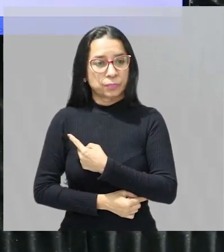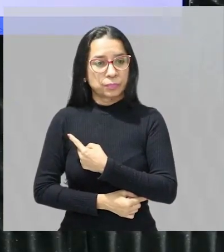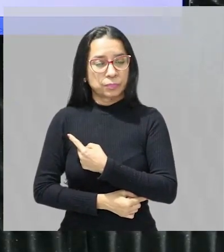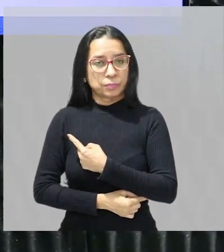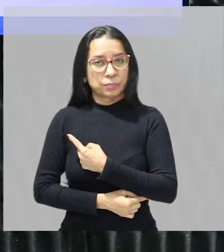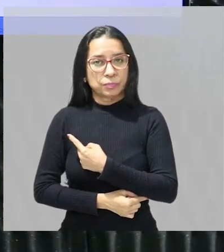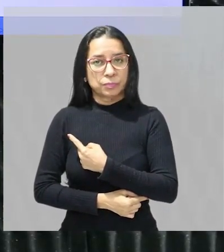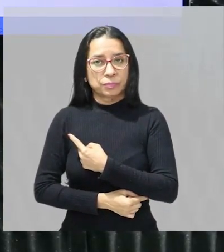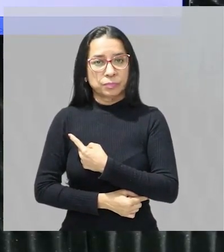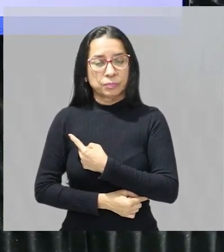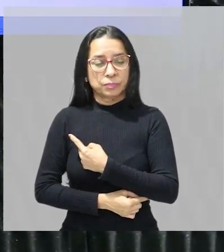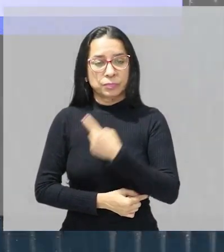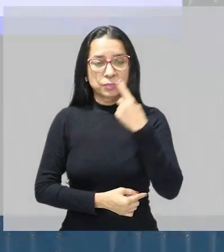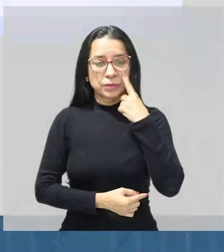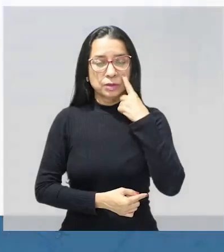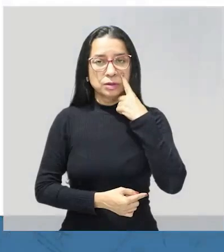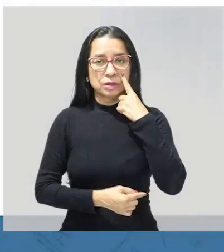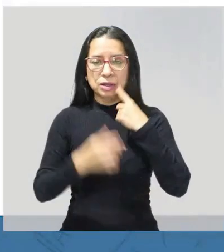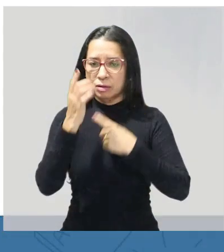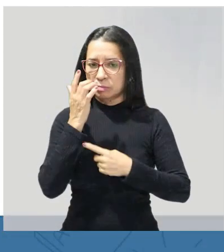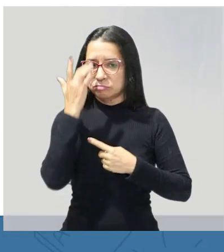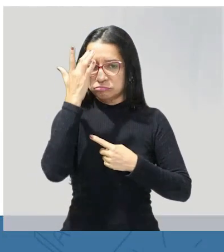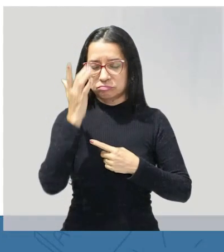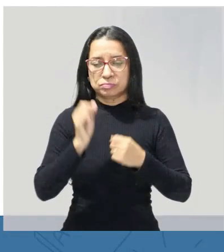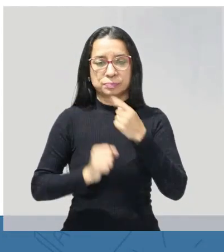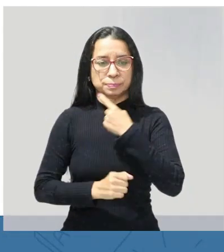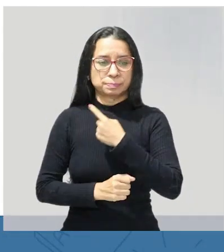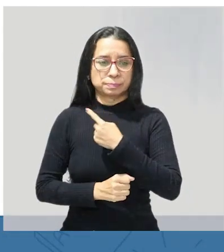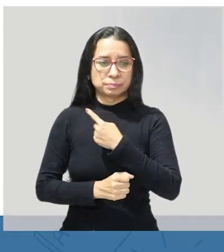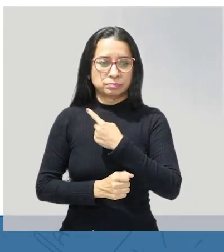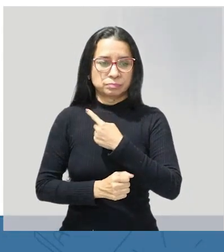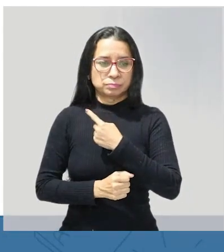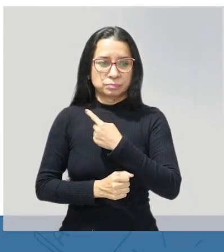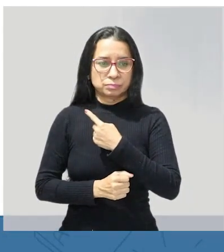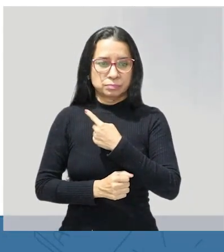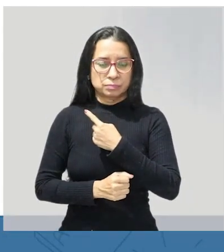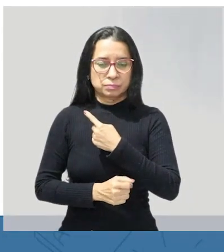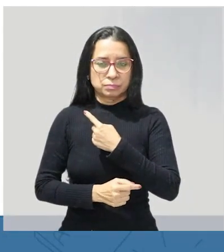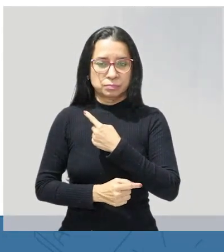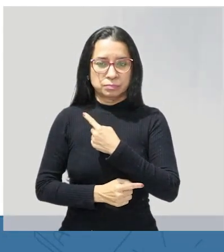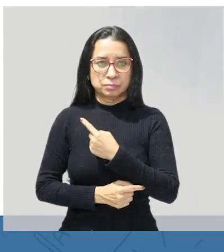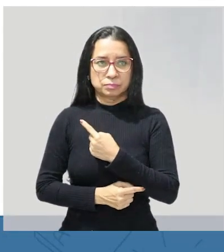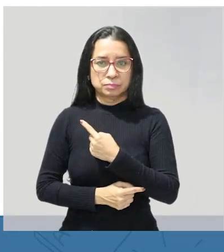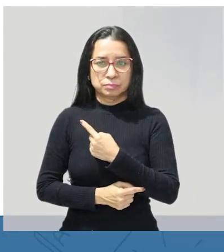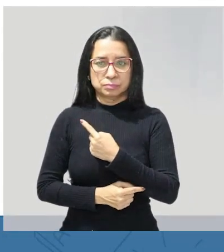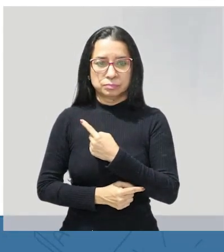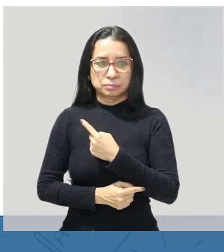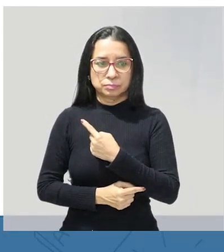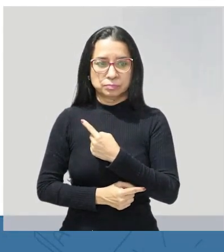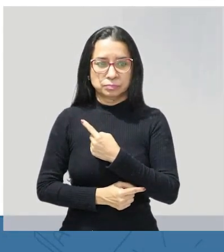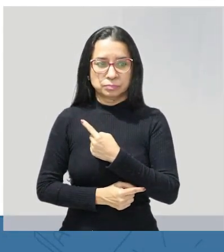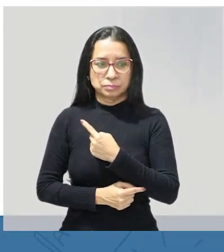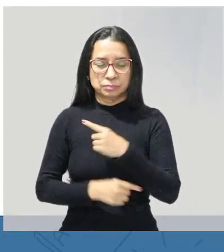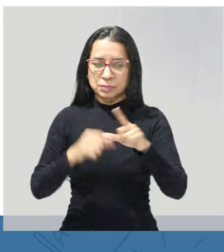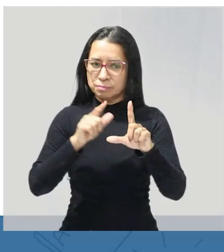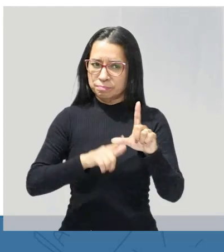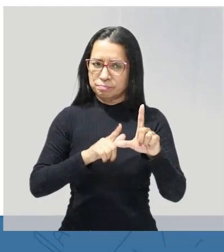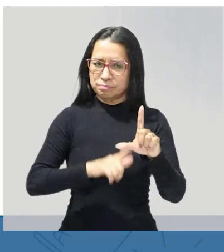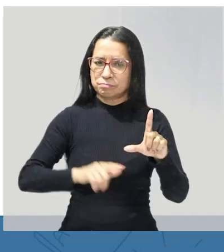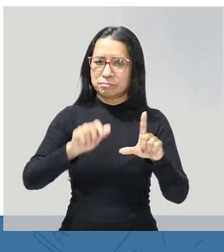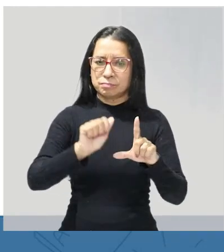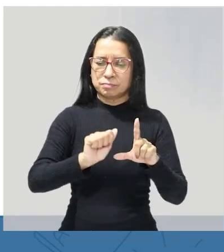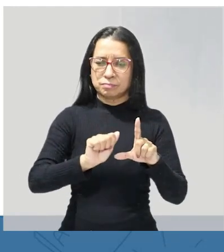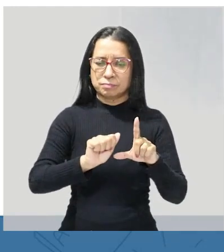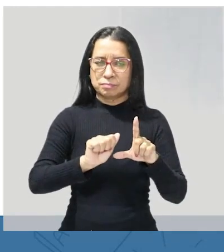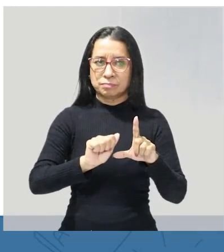em quê? Agora vamos lá, agora fica fácil, né? Quer dizer, essa expansão da capacidade brasileira vai resultar em queda